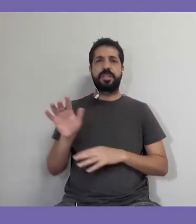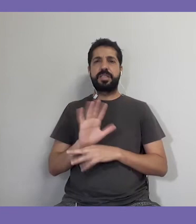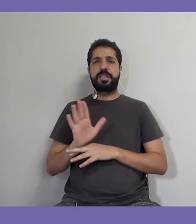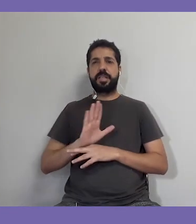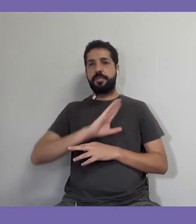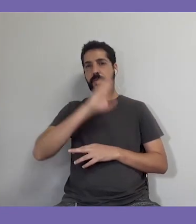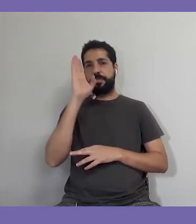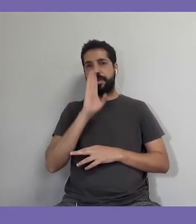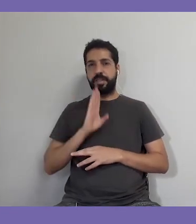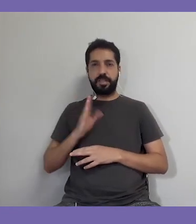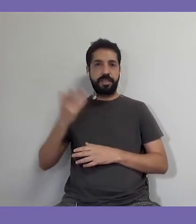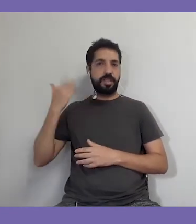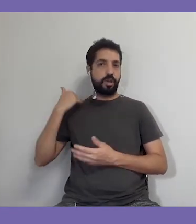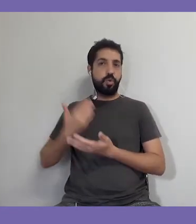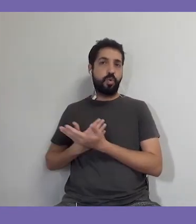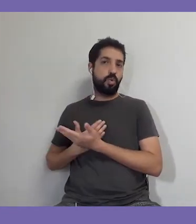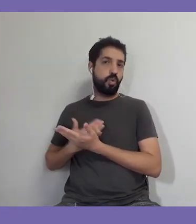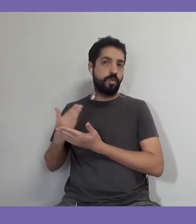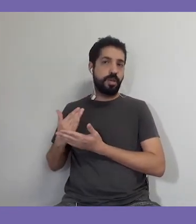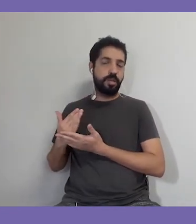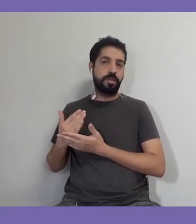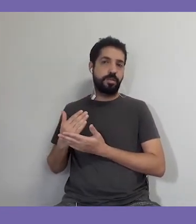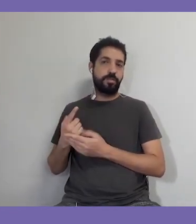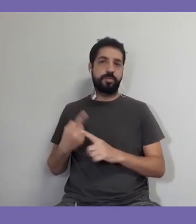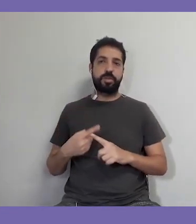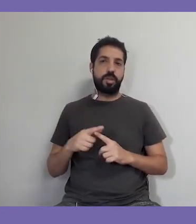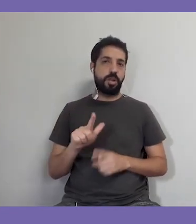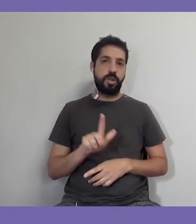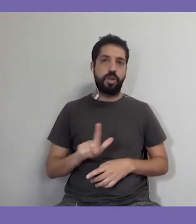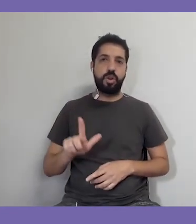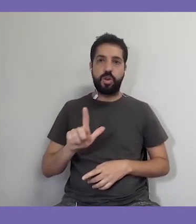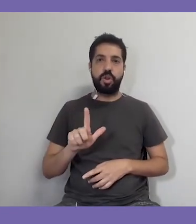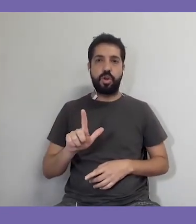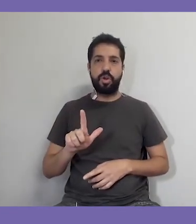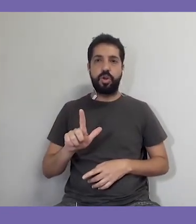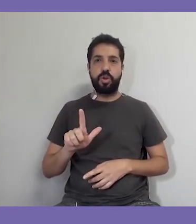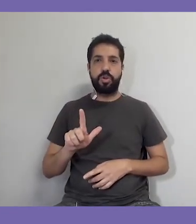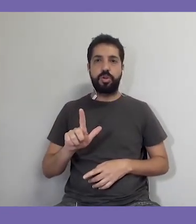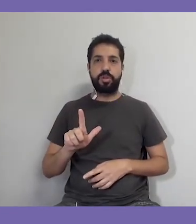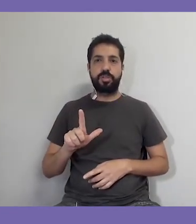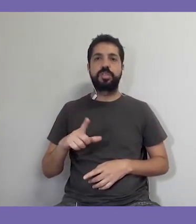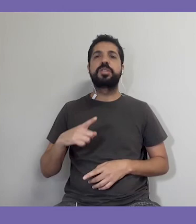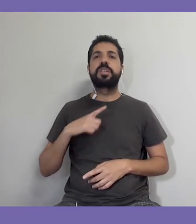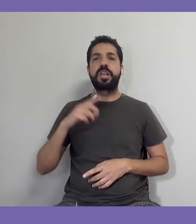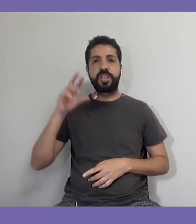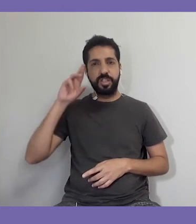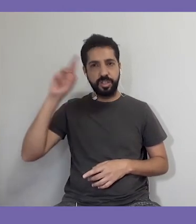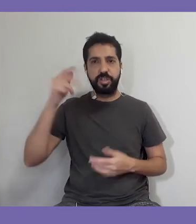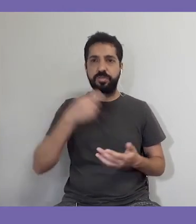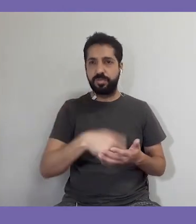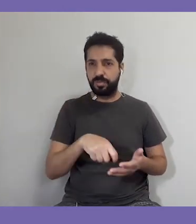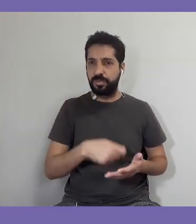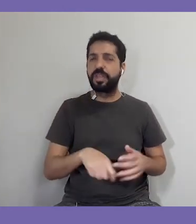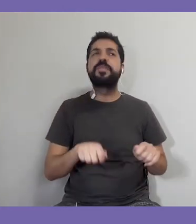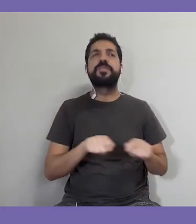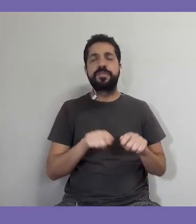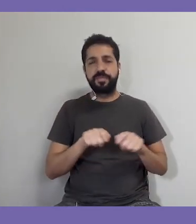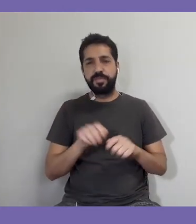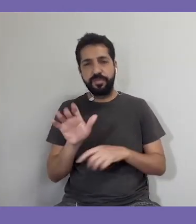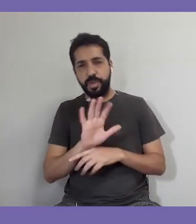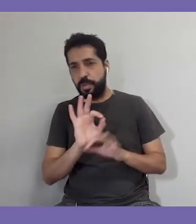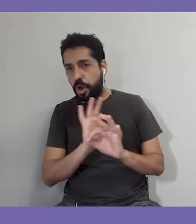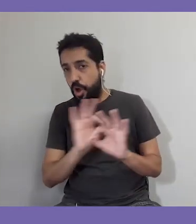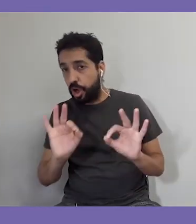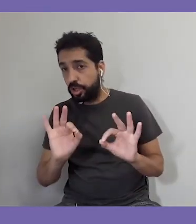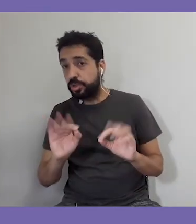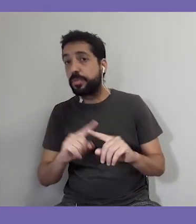do cinema brasileiro, sabe? Porque é claro que outras pessoas, outros diretores vão continuar fazendo